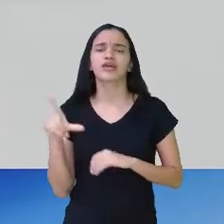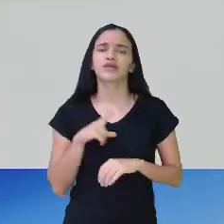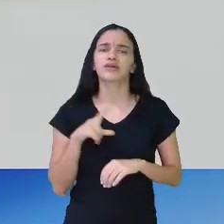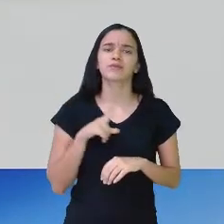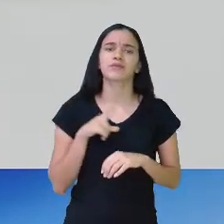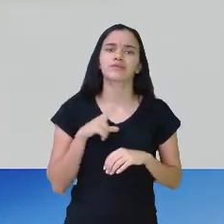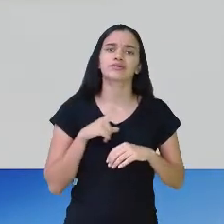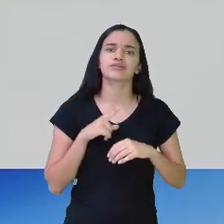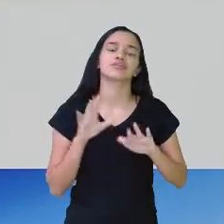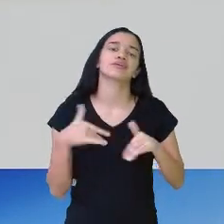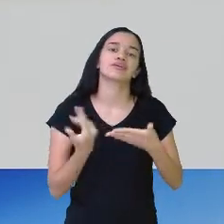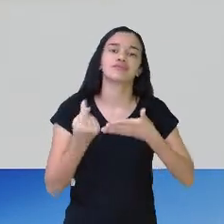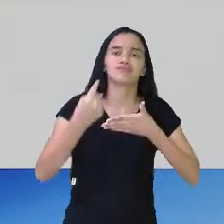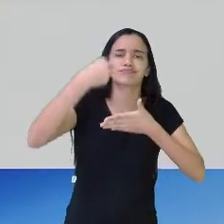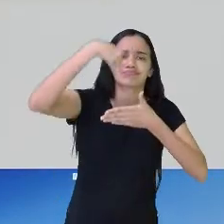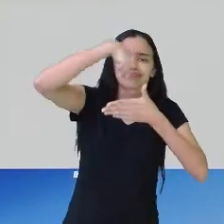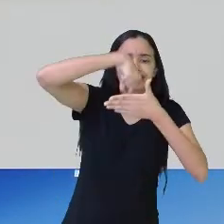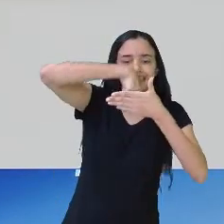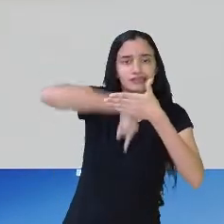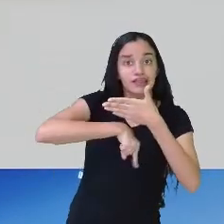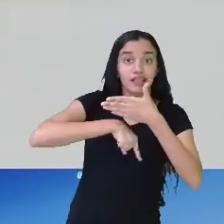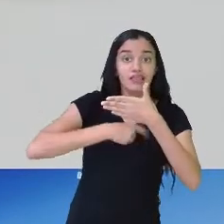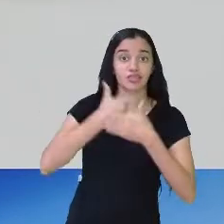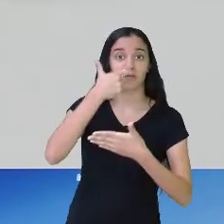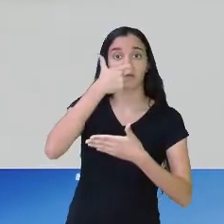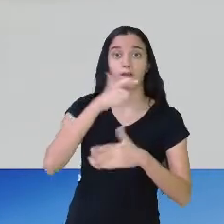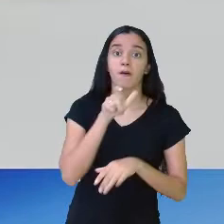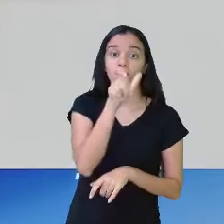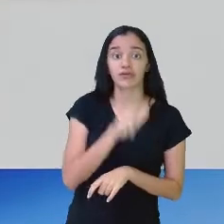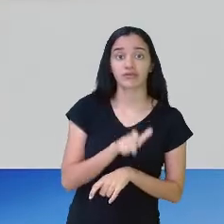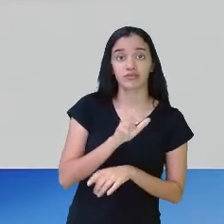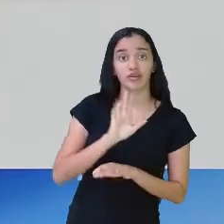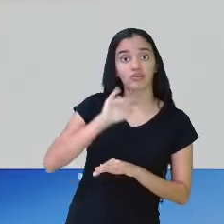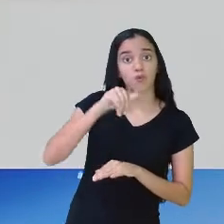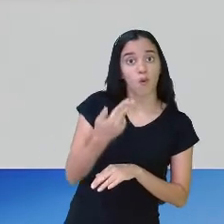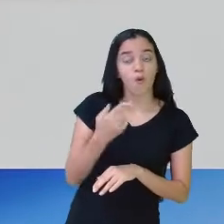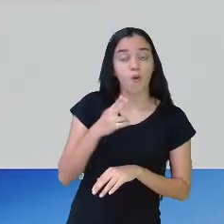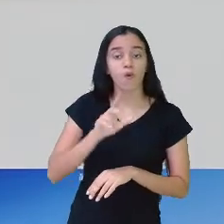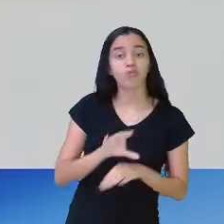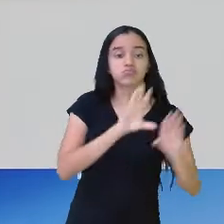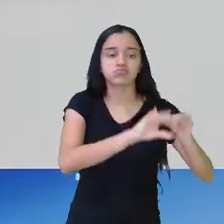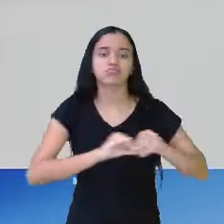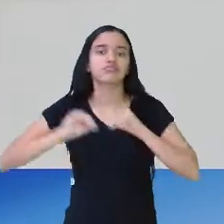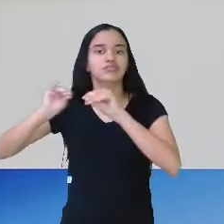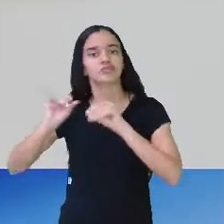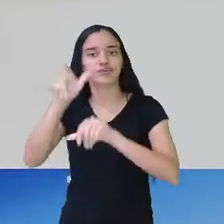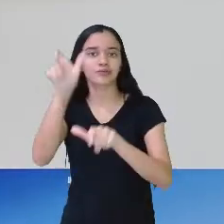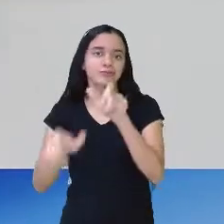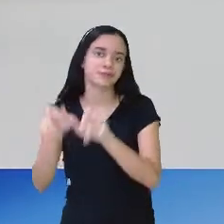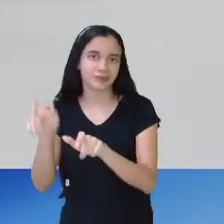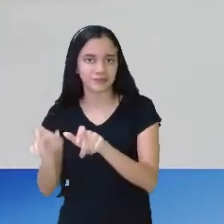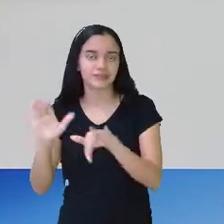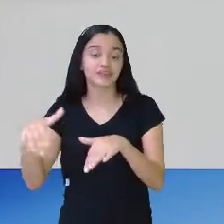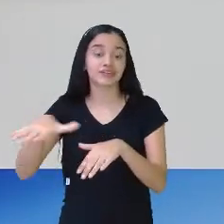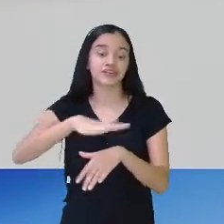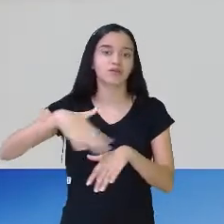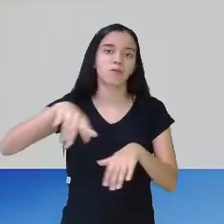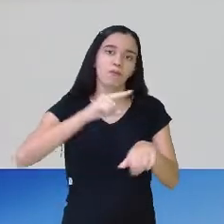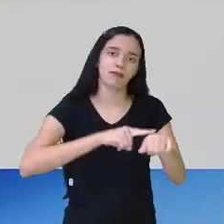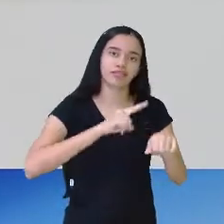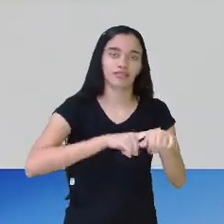interna, que é quando acontece dentro do personagem, ou externa, quando há um deslocamento de espaço e de